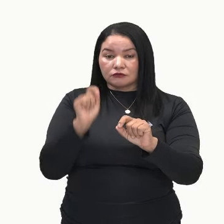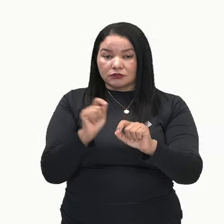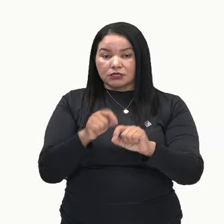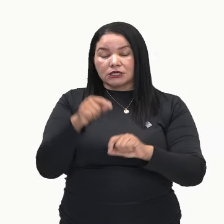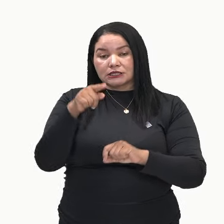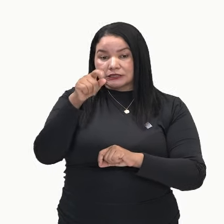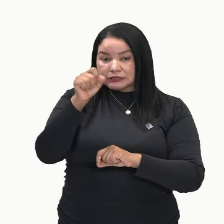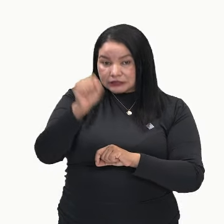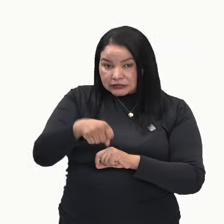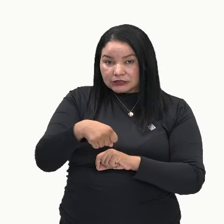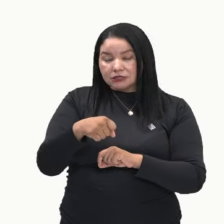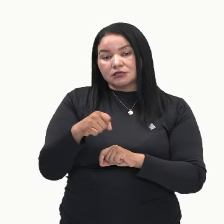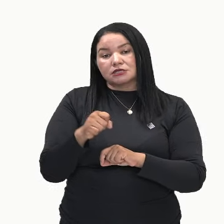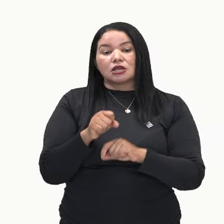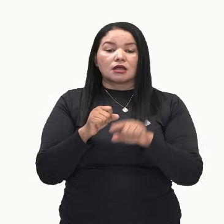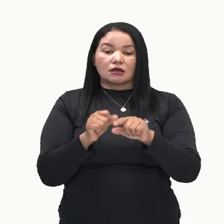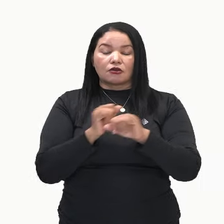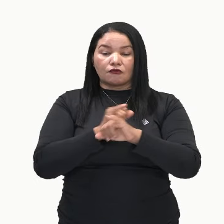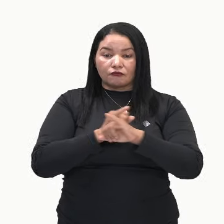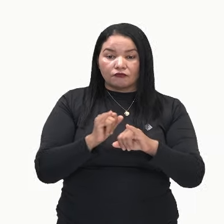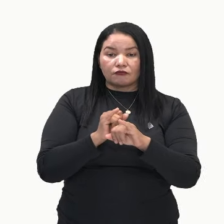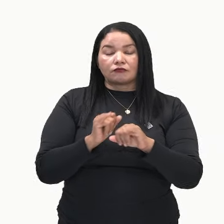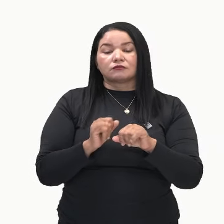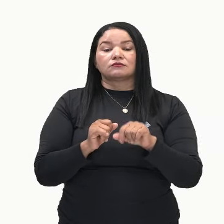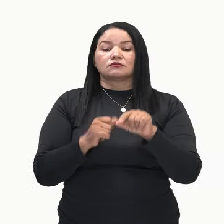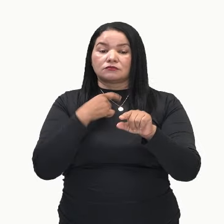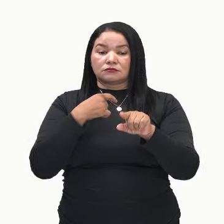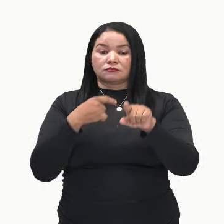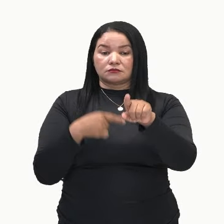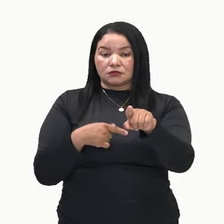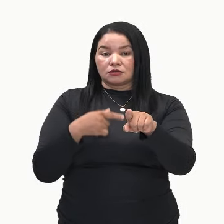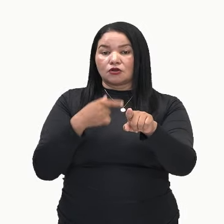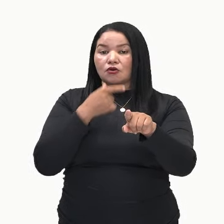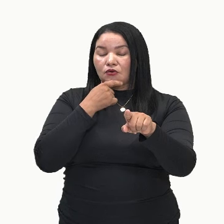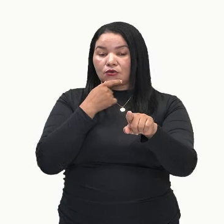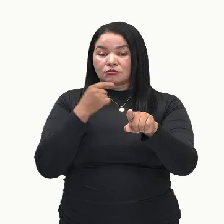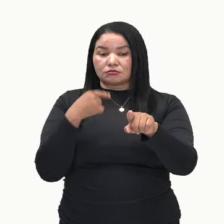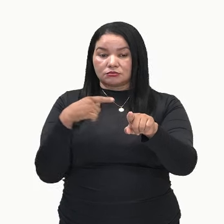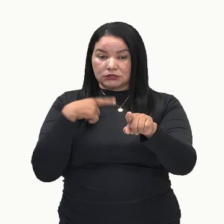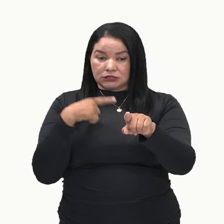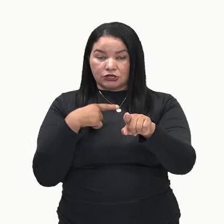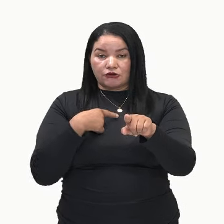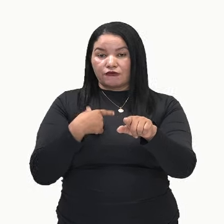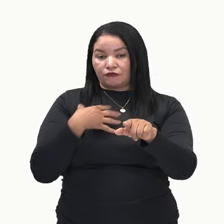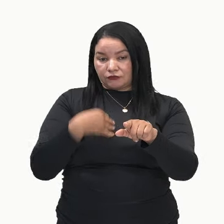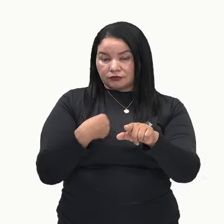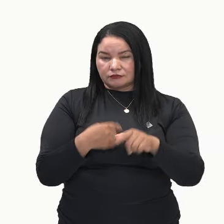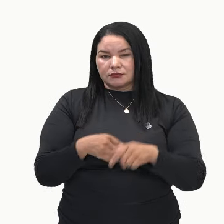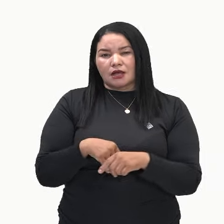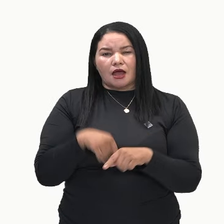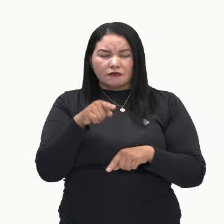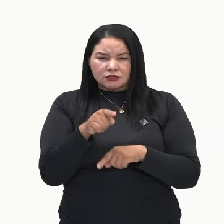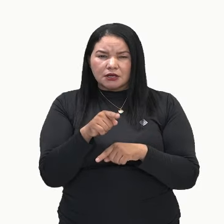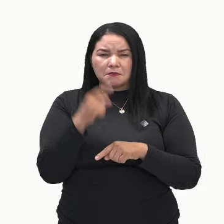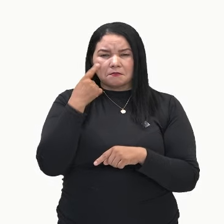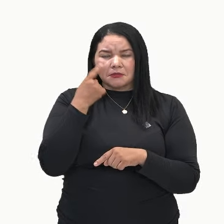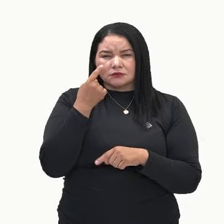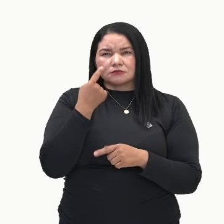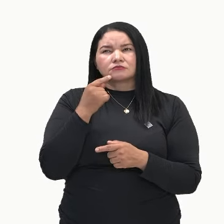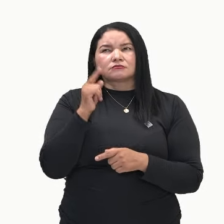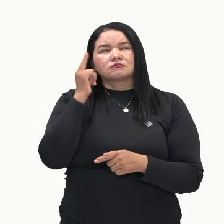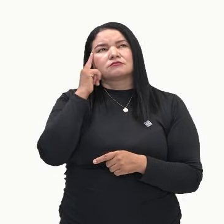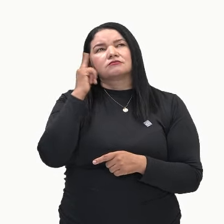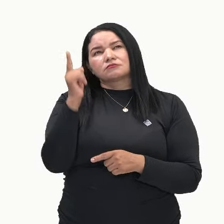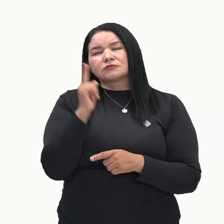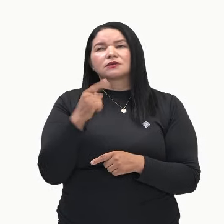estou declarando algo, que ele tem filhos. E aí você já vai começar a pensar, professor, isso aí é uma frase verbal,